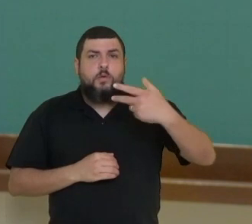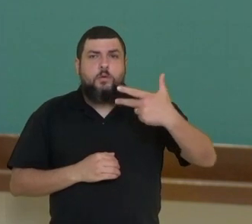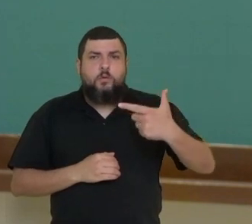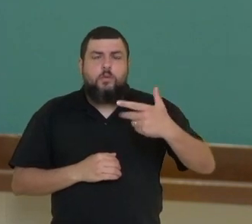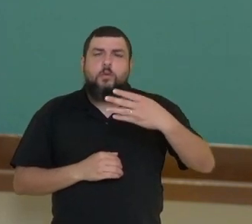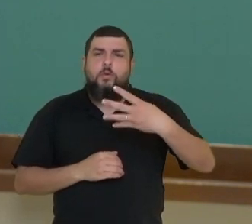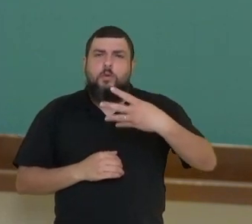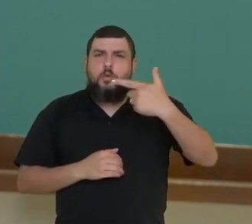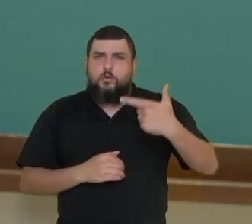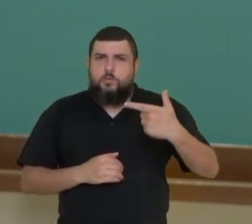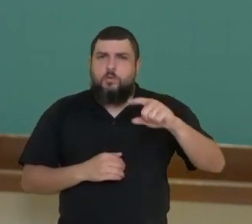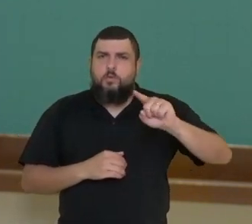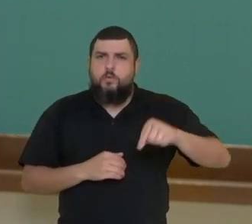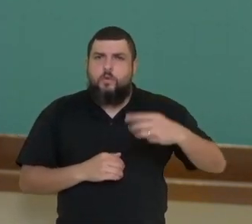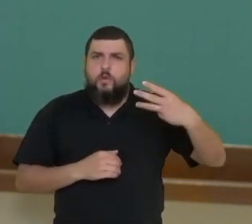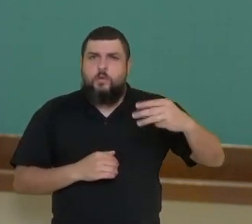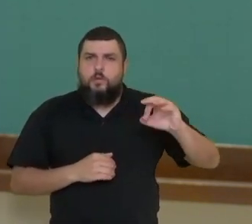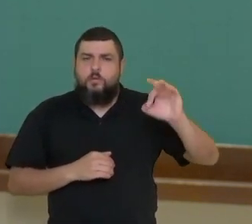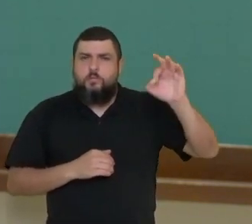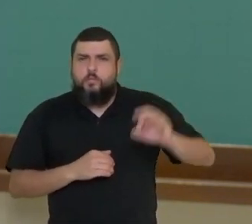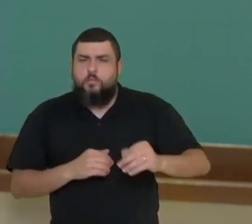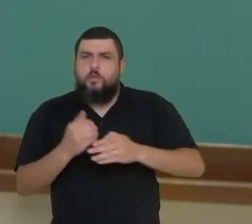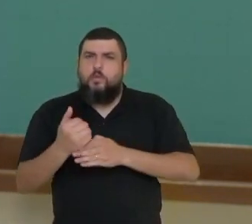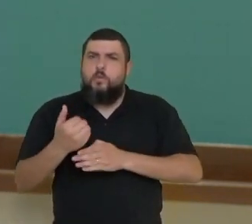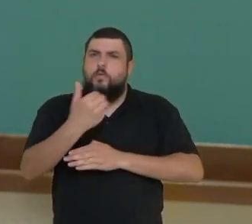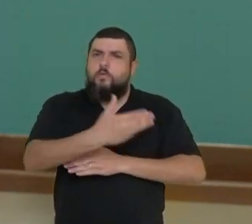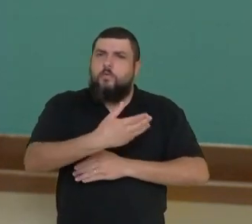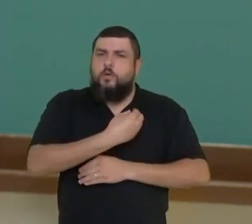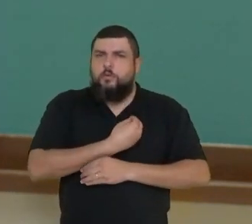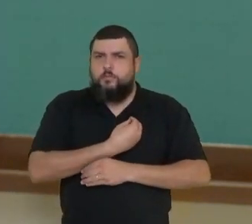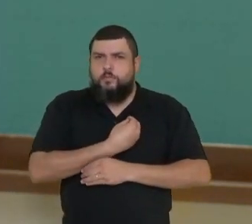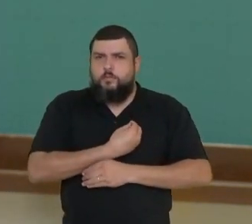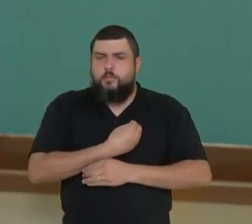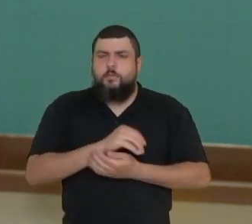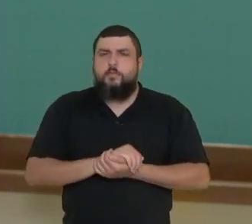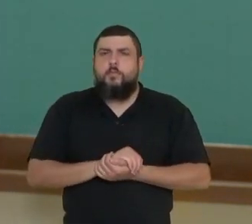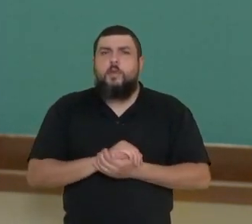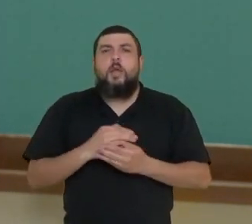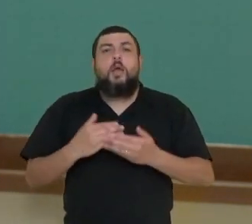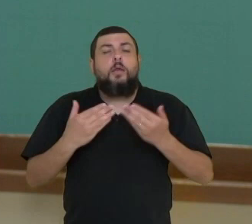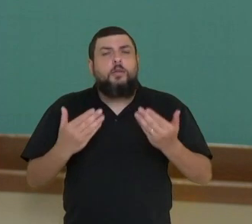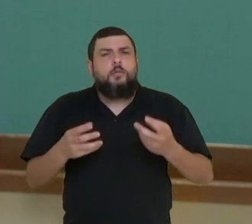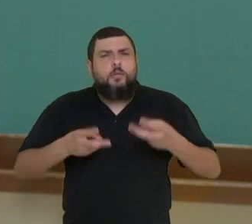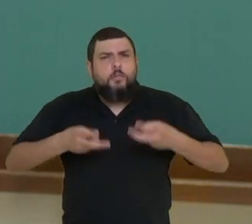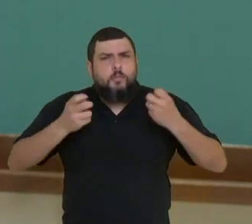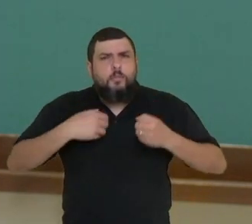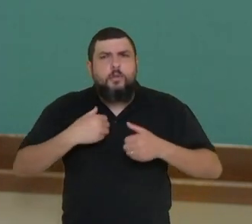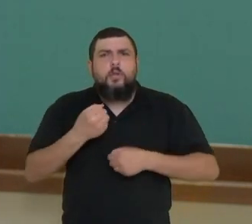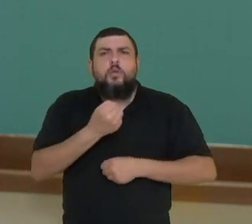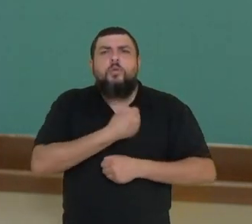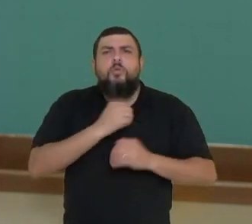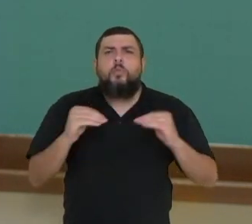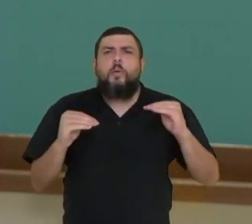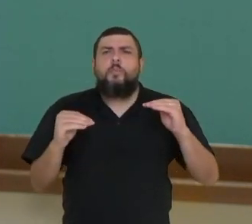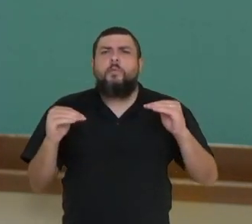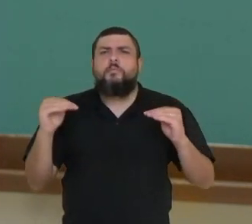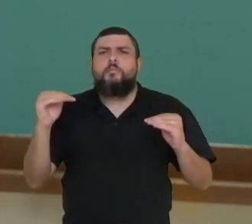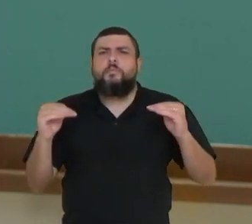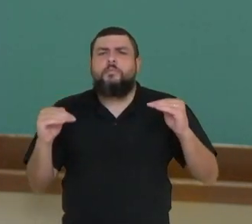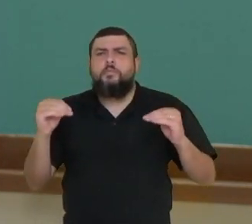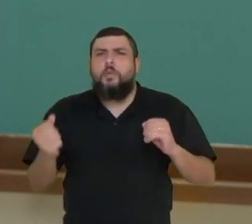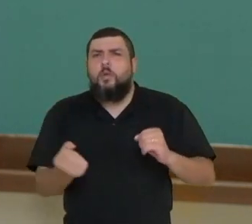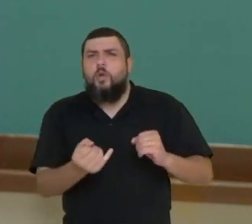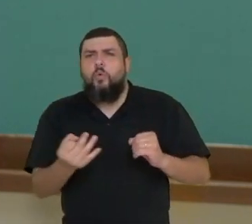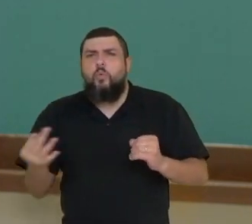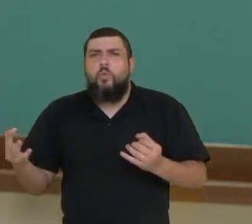42,3% do mesmo total. Com isso, eu posso inferir que os números estão muito próximos. Eu posso deduzir